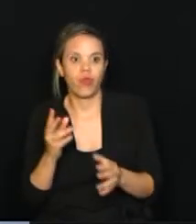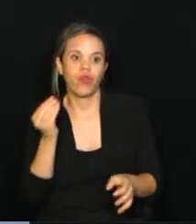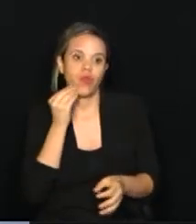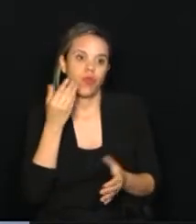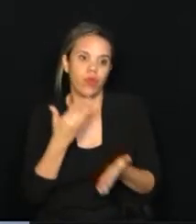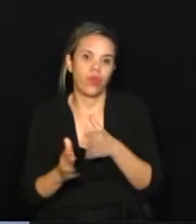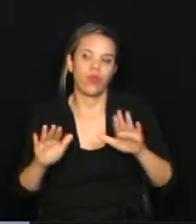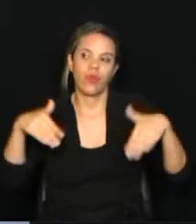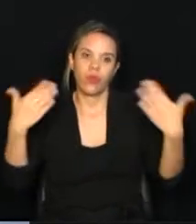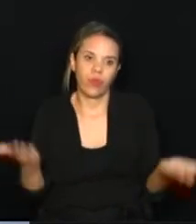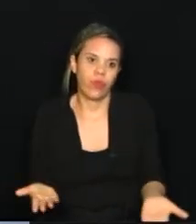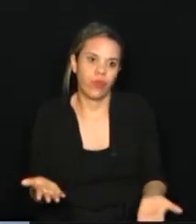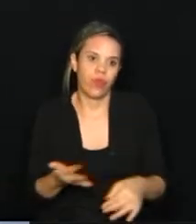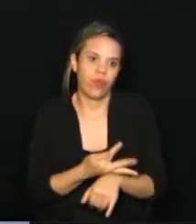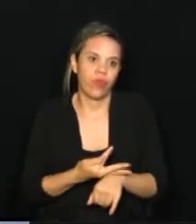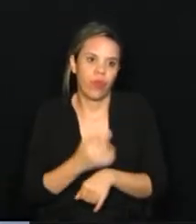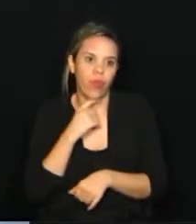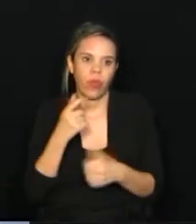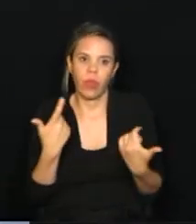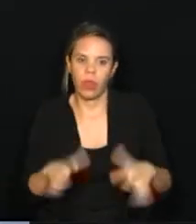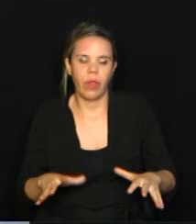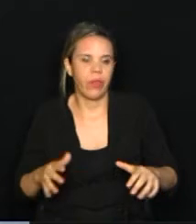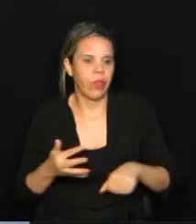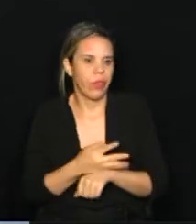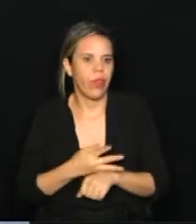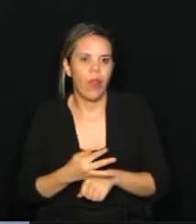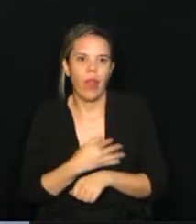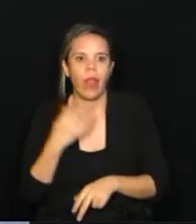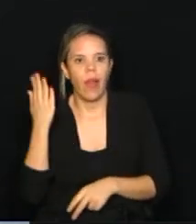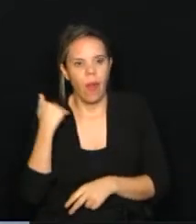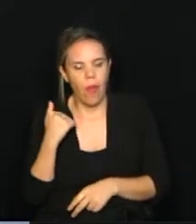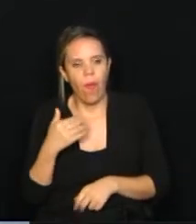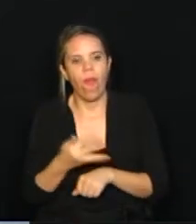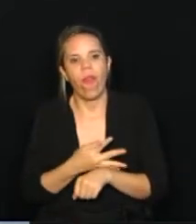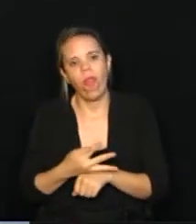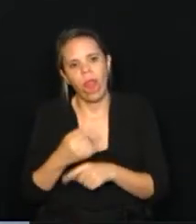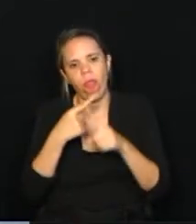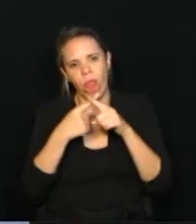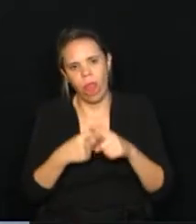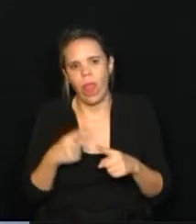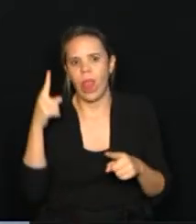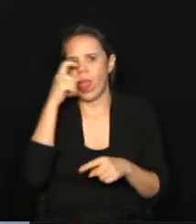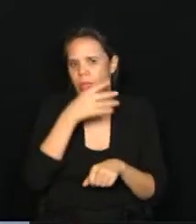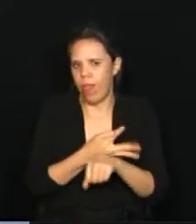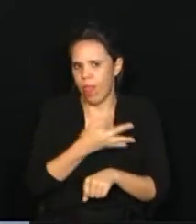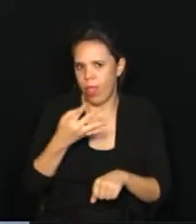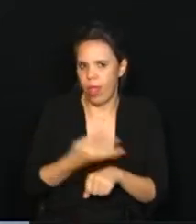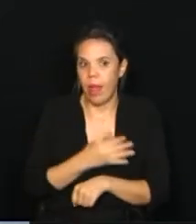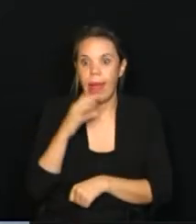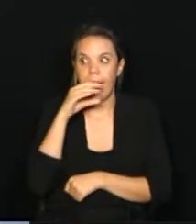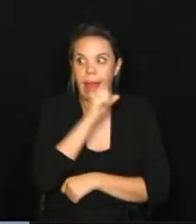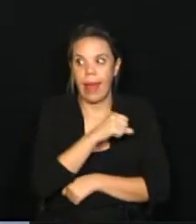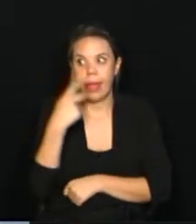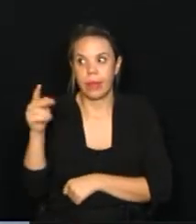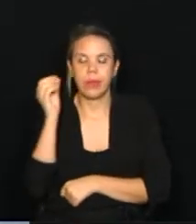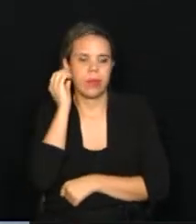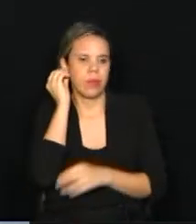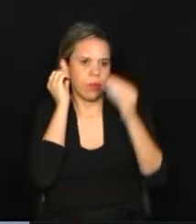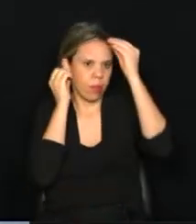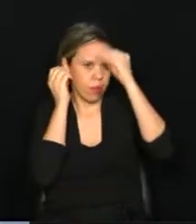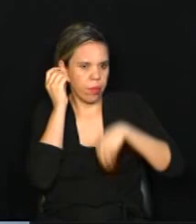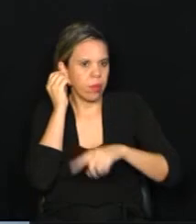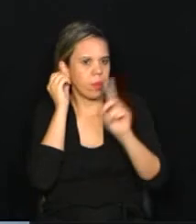perder, tá fora, tá de férias, ninguém quer ficar de férias. Então a gente sabe que vai ser um jogo muito difícil, o time delas é um time rápido, é um time que não